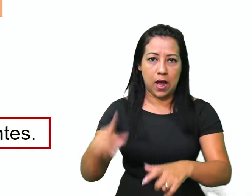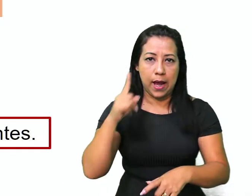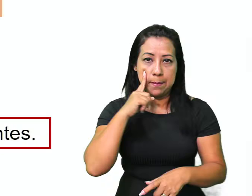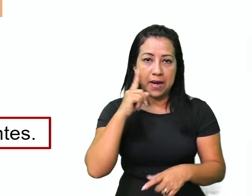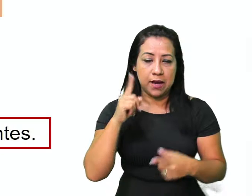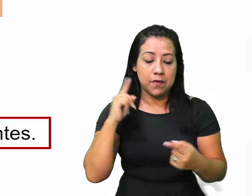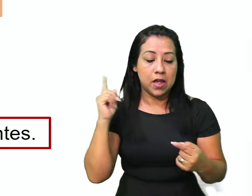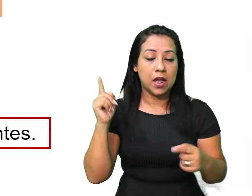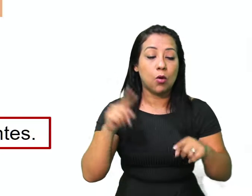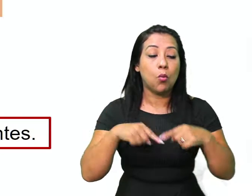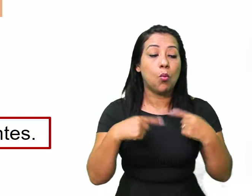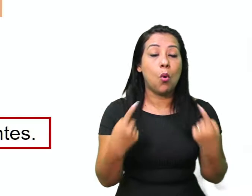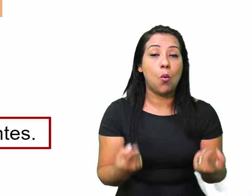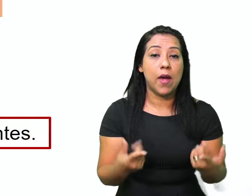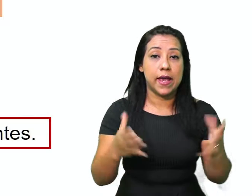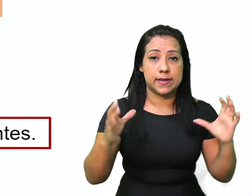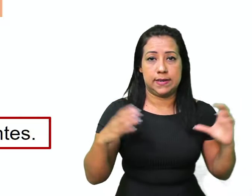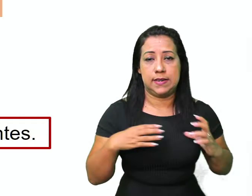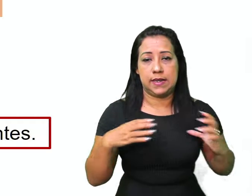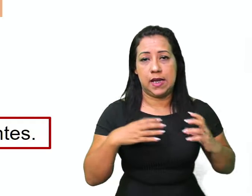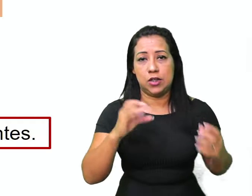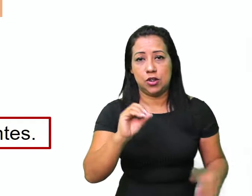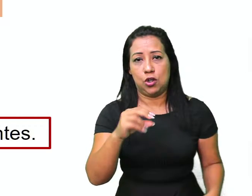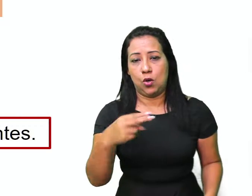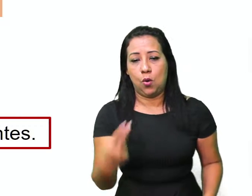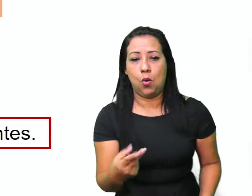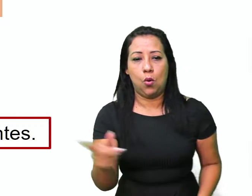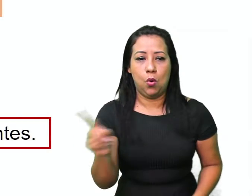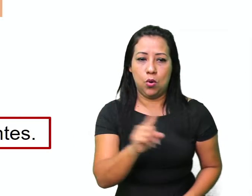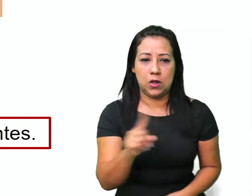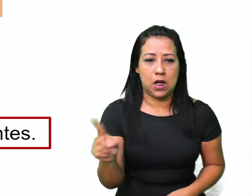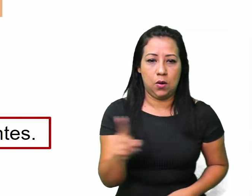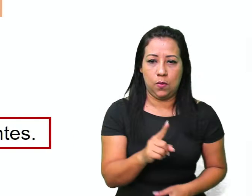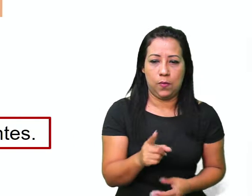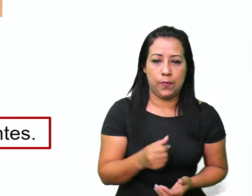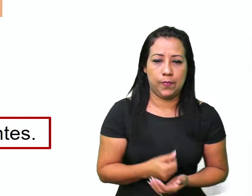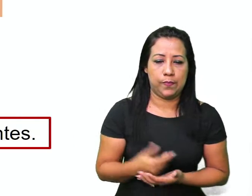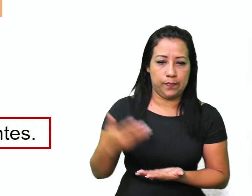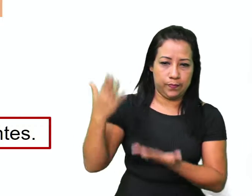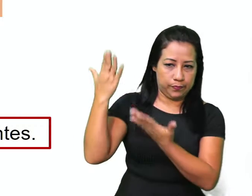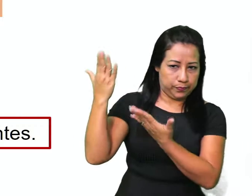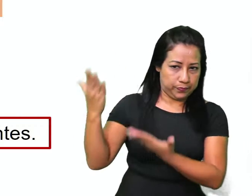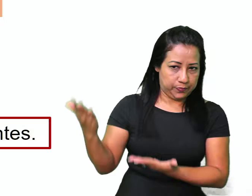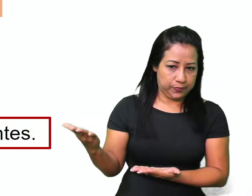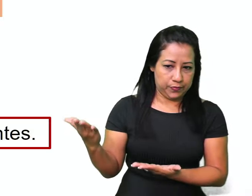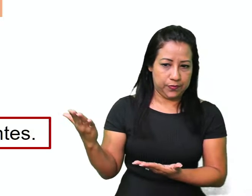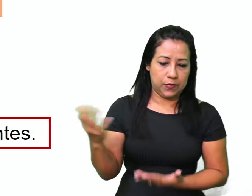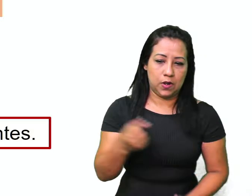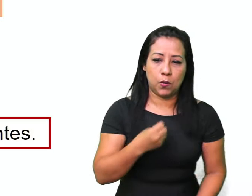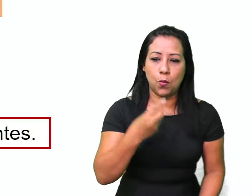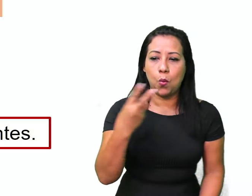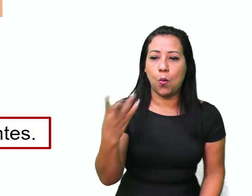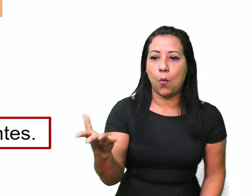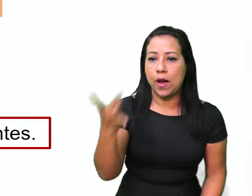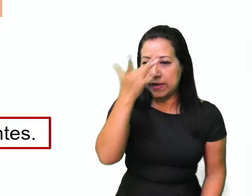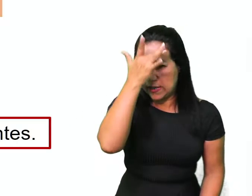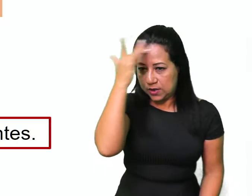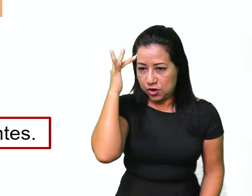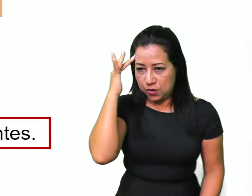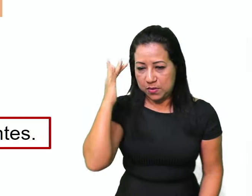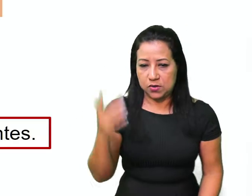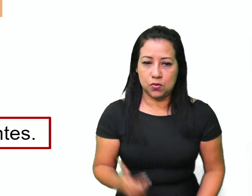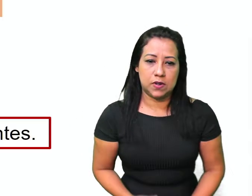Aí tem uma citação, na Islândia, 300 habitantes, França, tá? Espanha, 10 mil habitantes, Dinamarca,